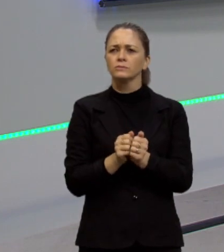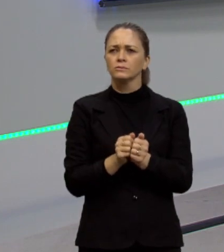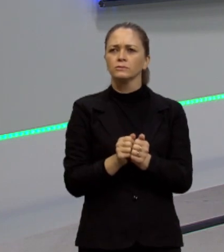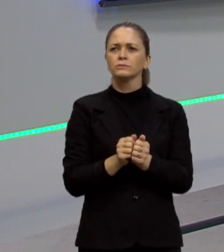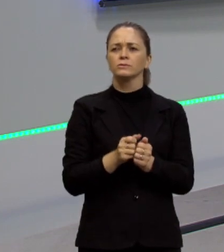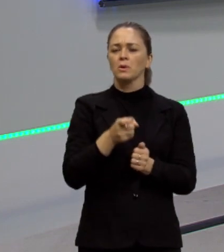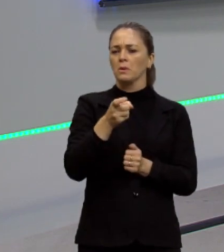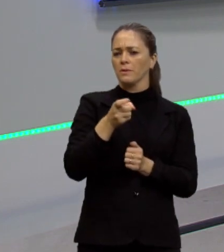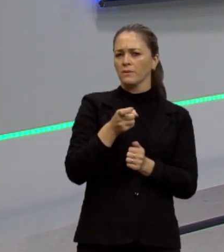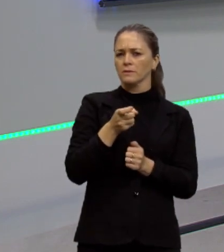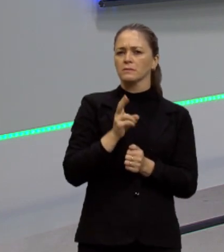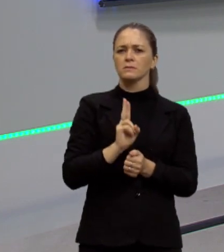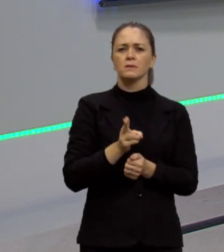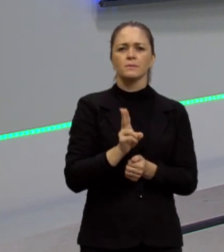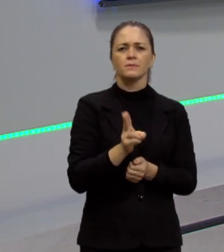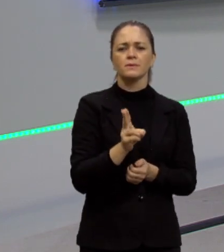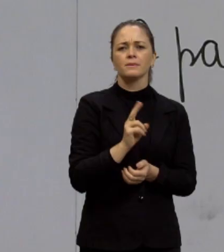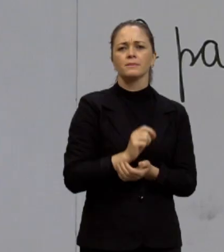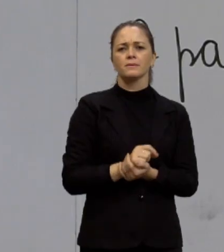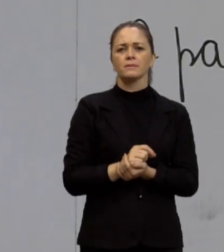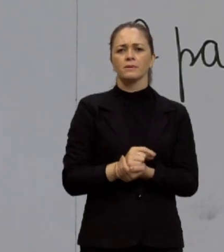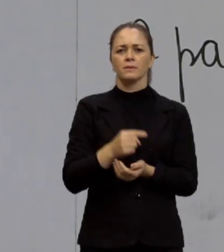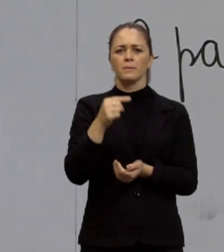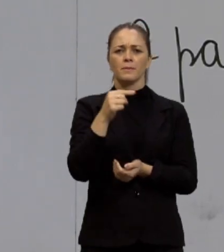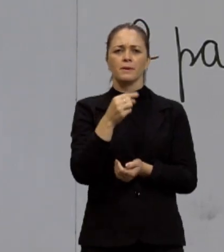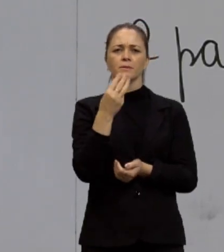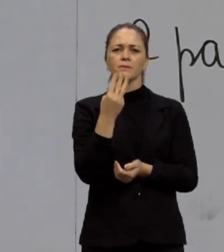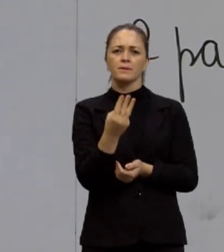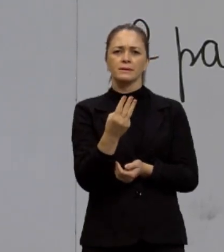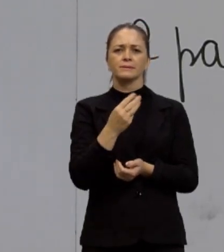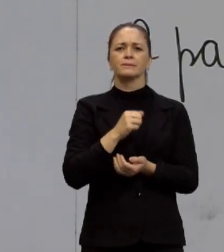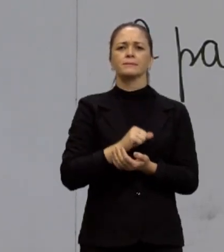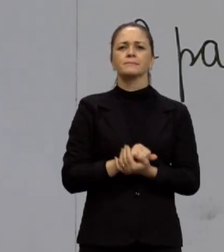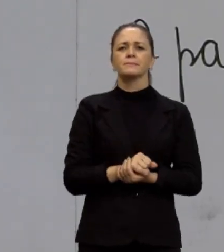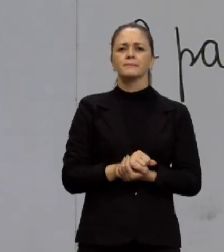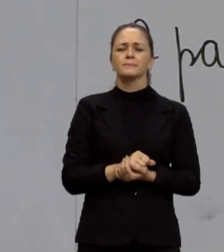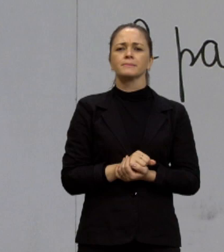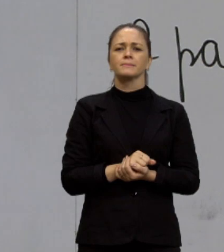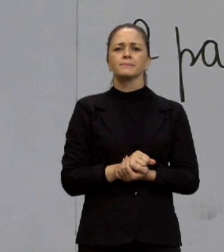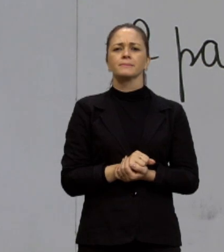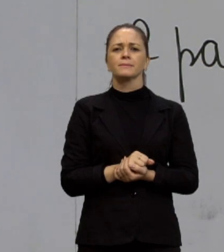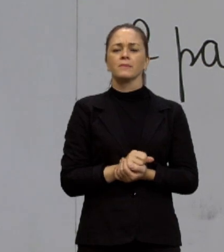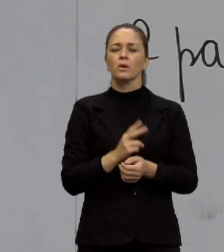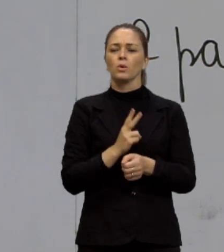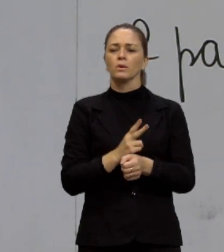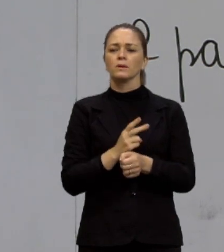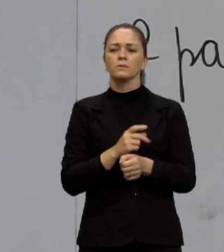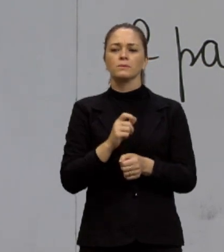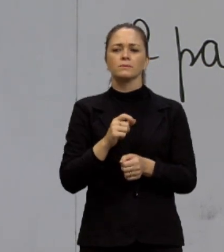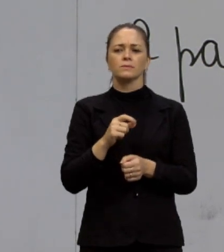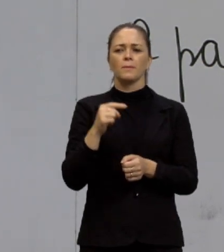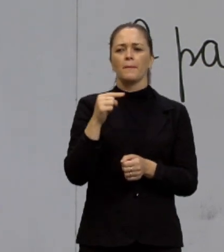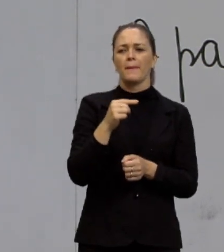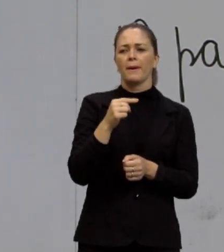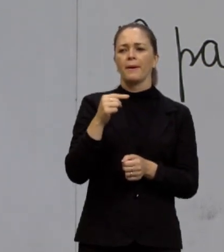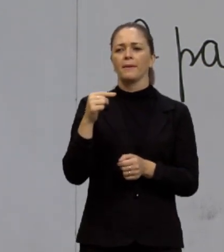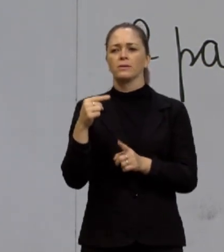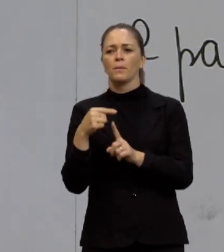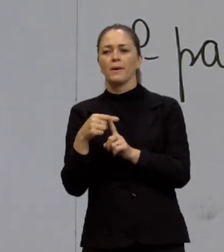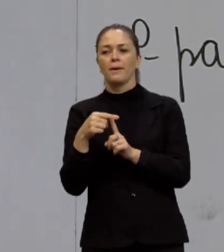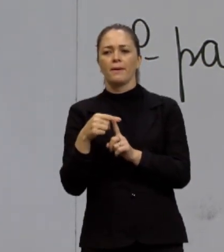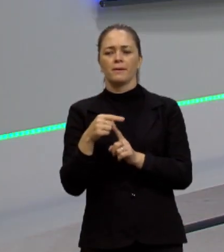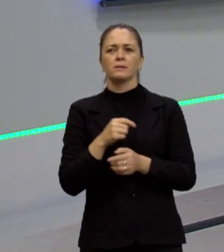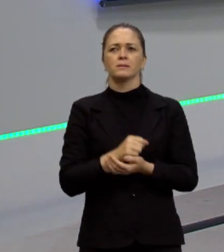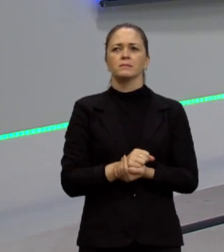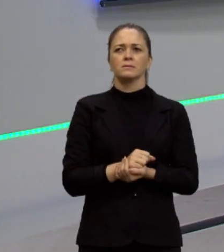x. Ó, menos 3. Cuidem o sinal, certo? Quem